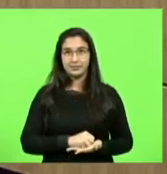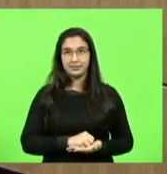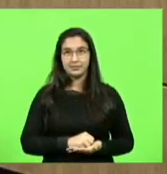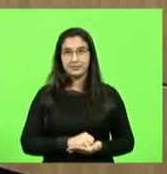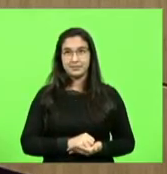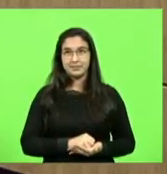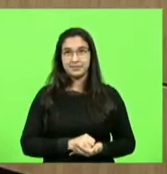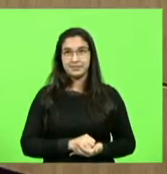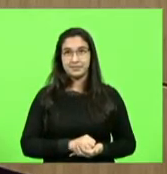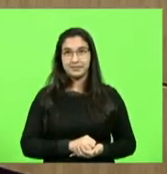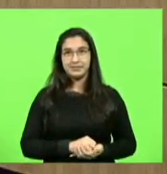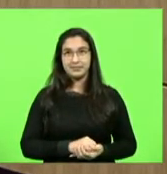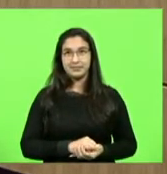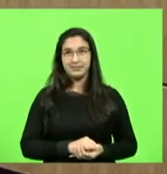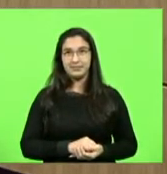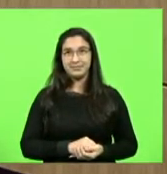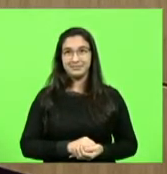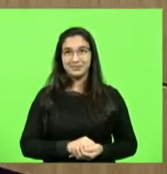Agora não, deputado.